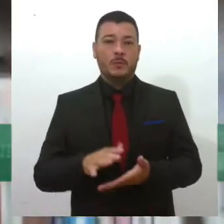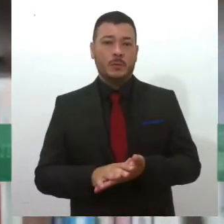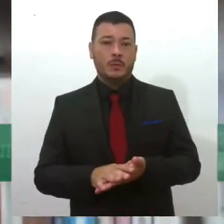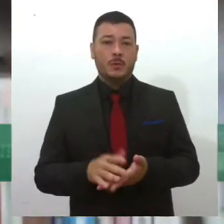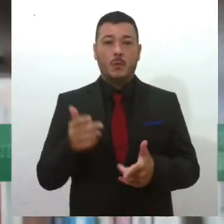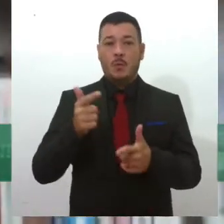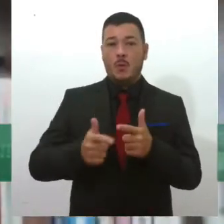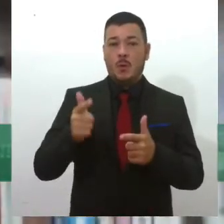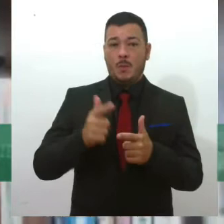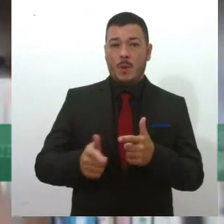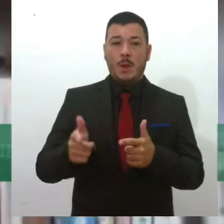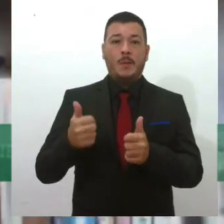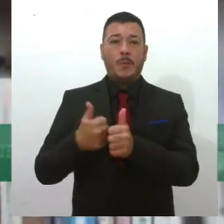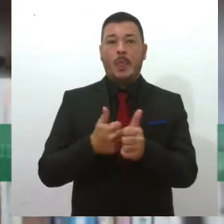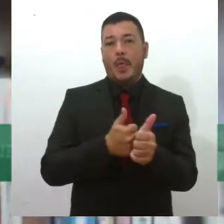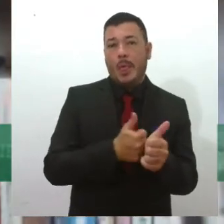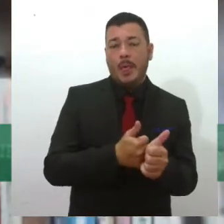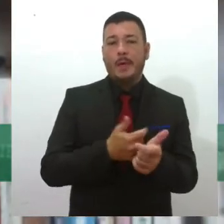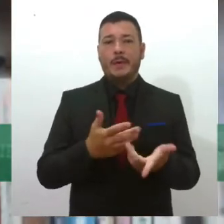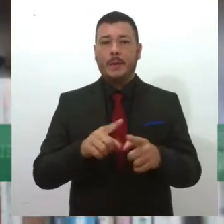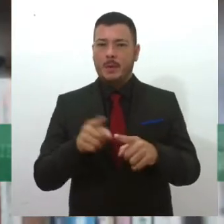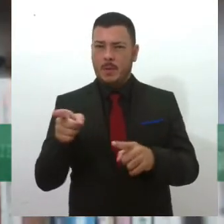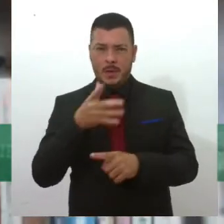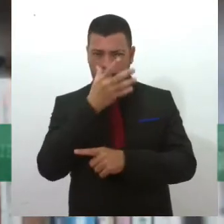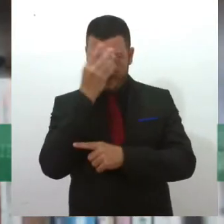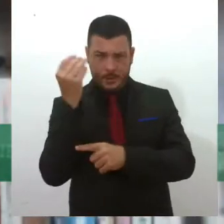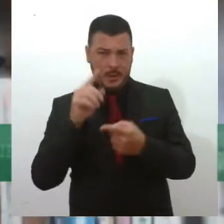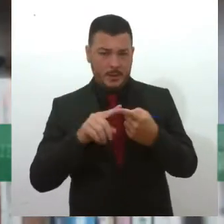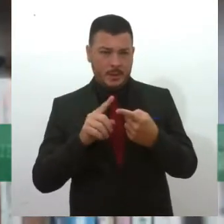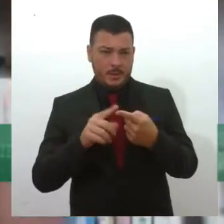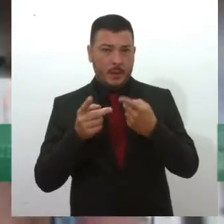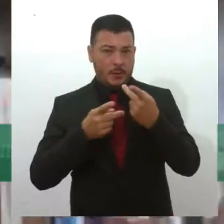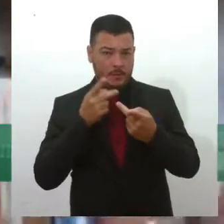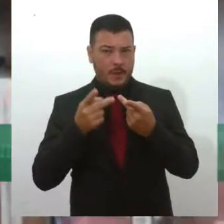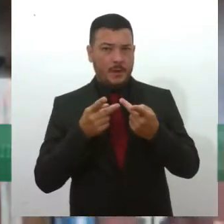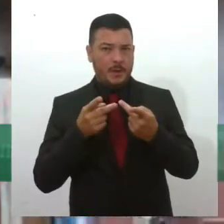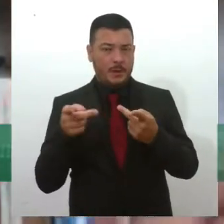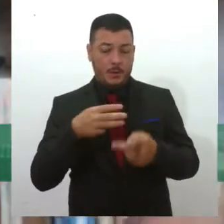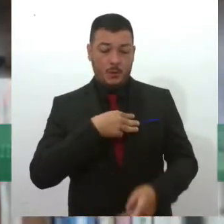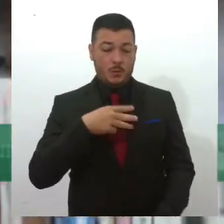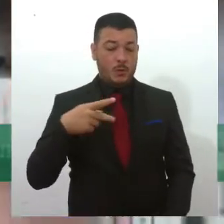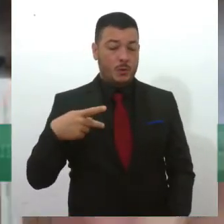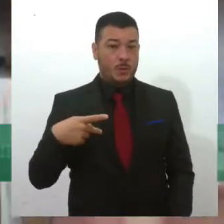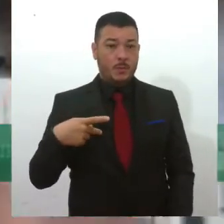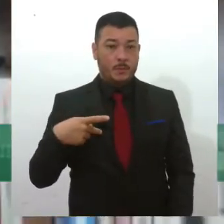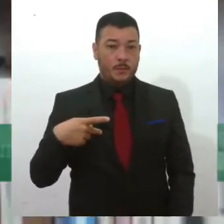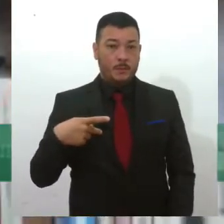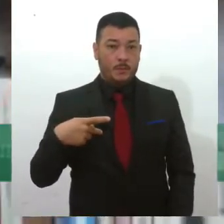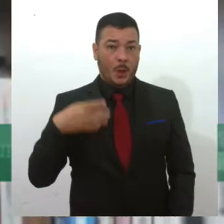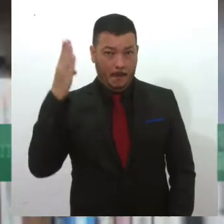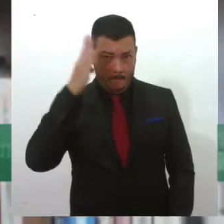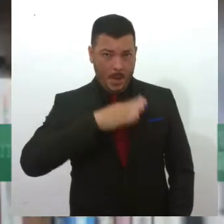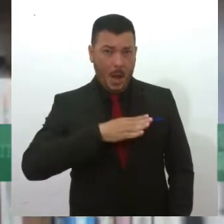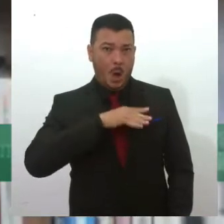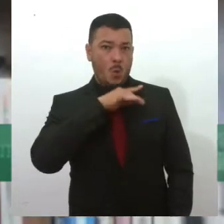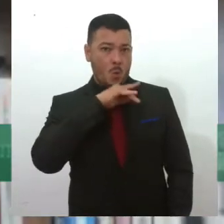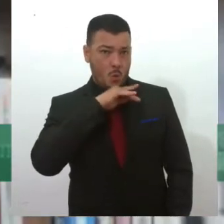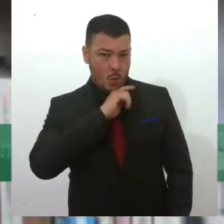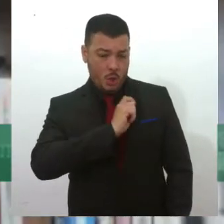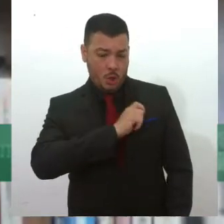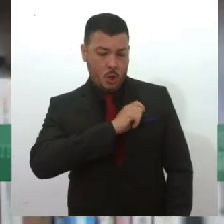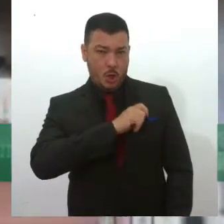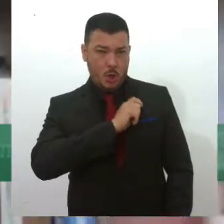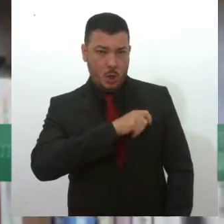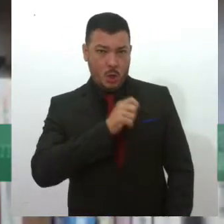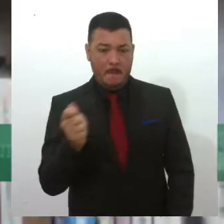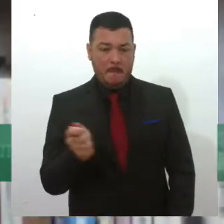que os persegue, mas eles esquecem de falar que o Ministério Público malvado, que age com abuso de